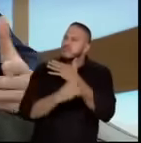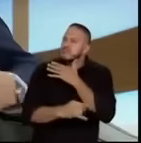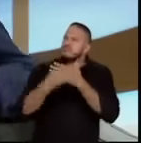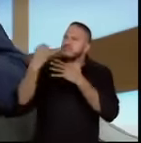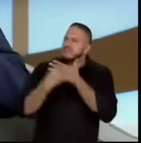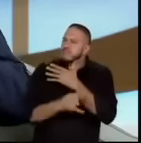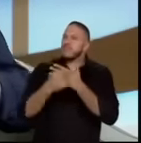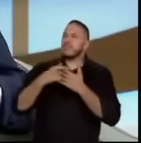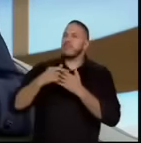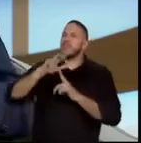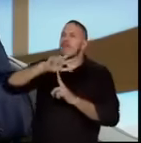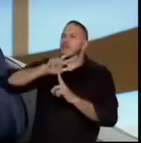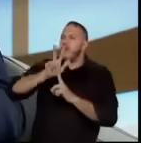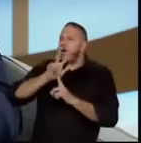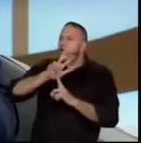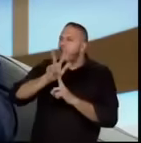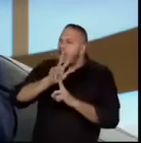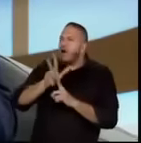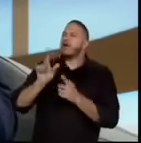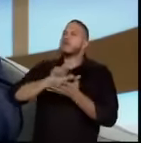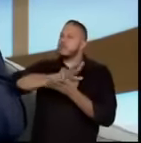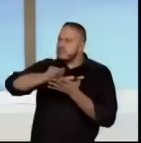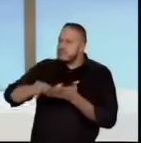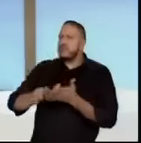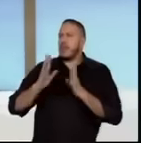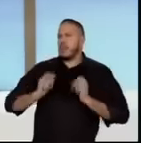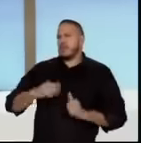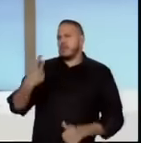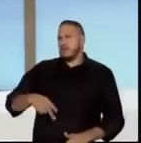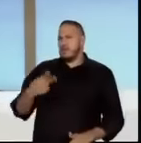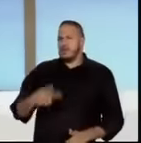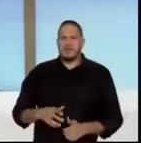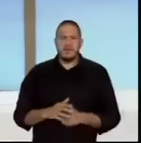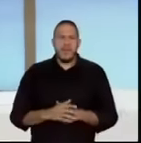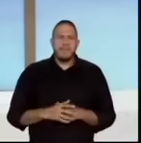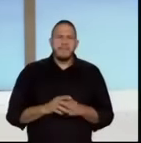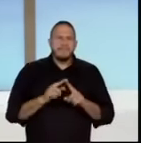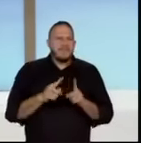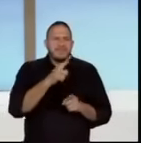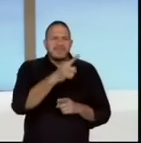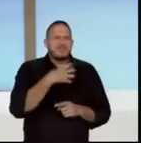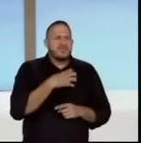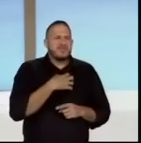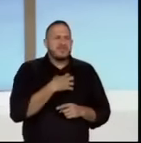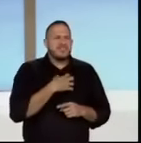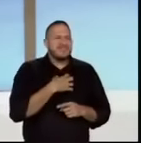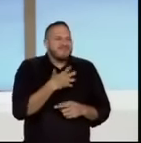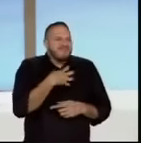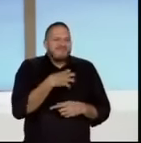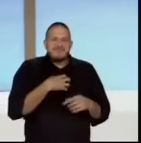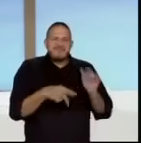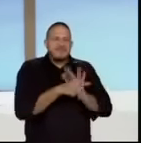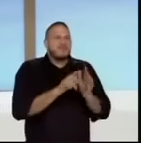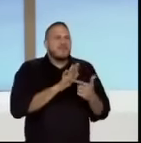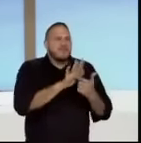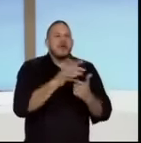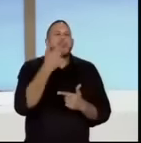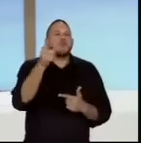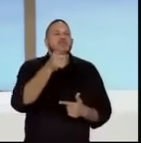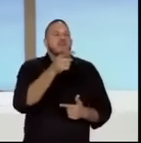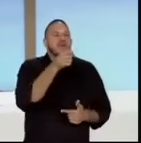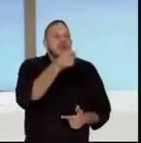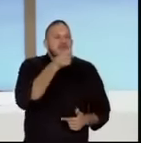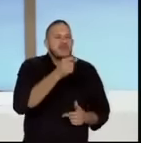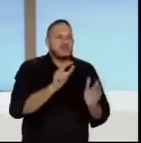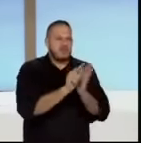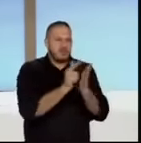energia limpa, né, uma matriz bastante limpa no Brasil. Mas o seu tipo de postura não tem ajudado isso. A sua última entrevista para o Estadão fala que se